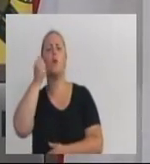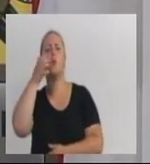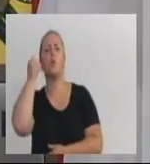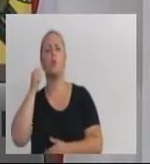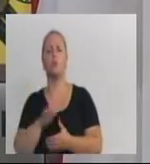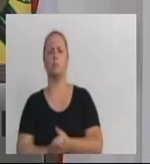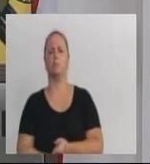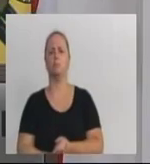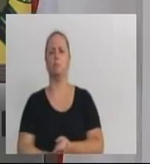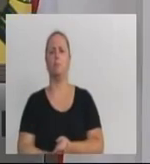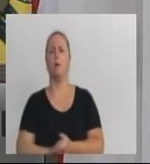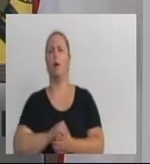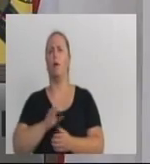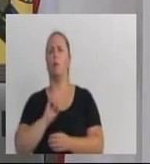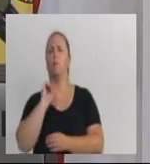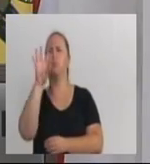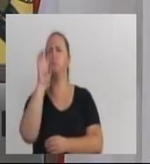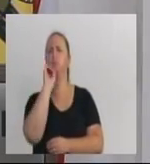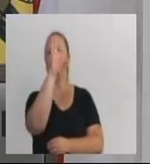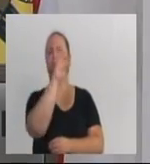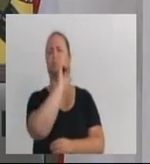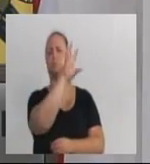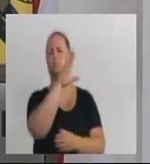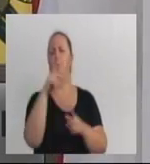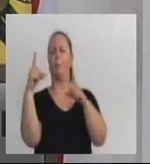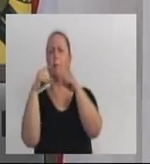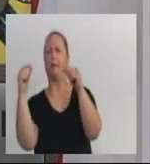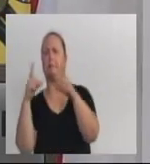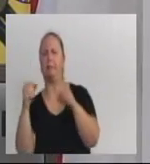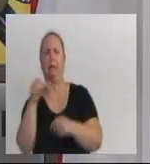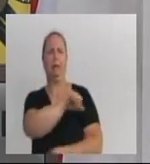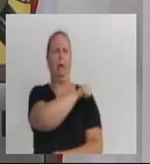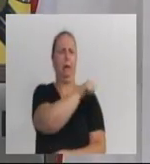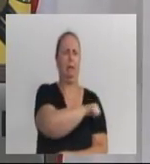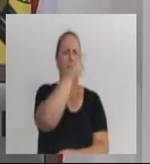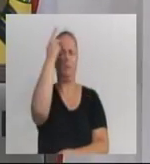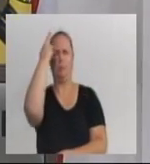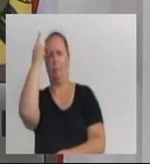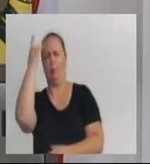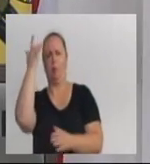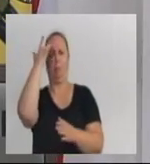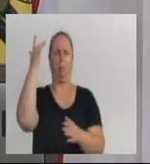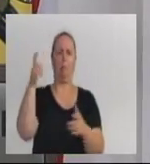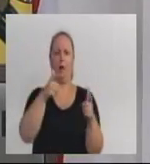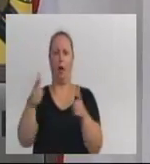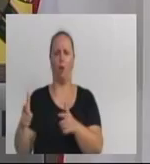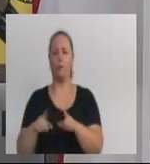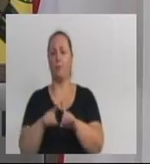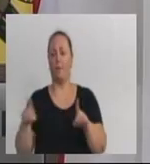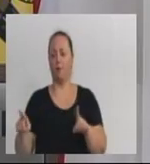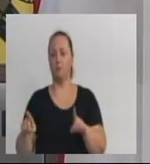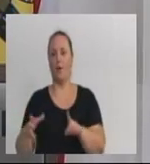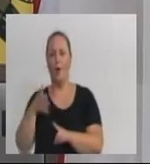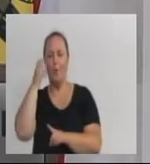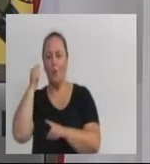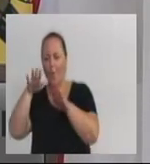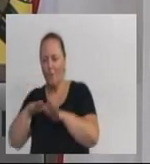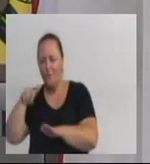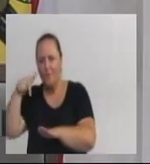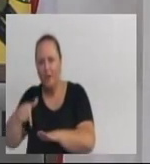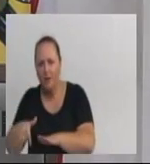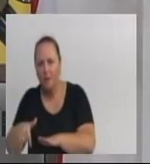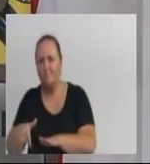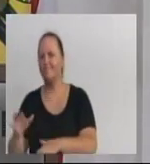para Brasília, para São Paulo, para o Rio de Janeiro, não sei para onde vai o recurso que o Constantino vai arrecadar aqui no município de Blumenau. E